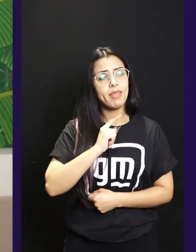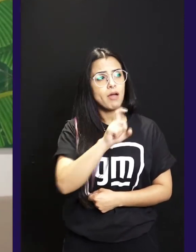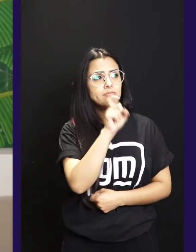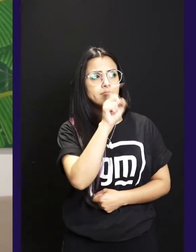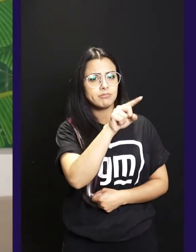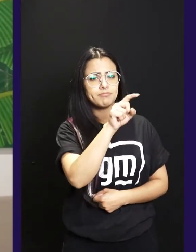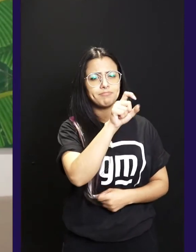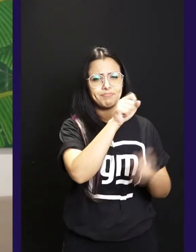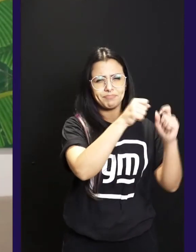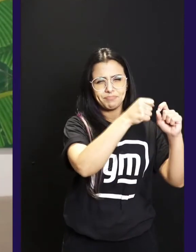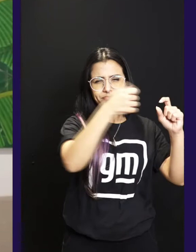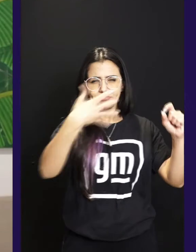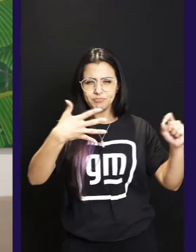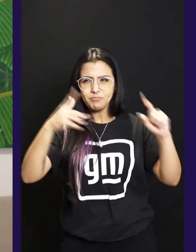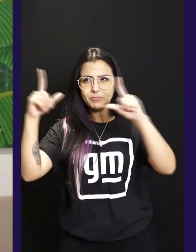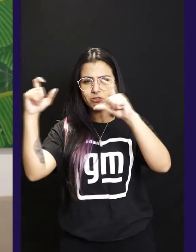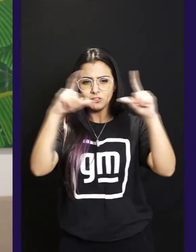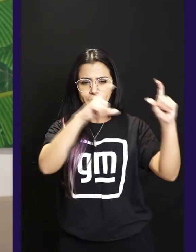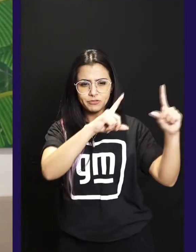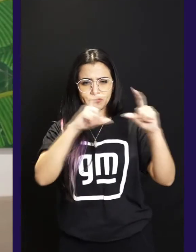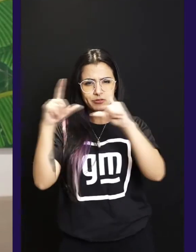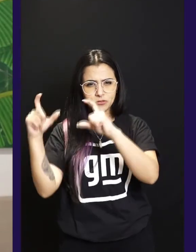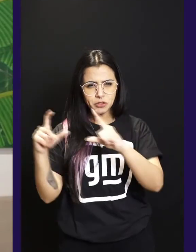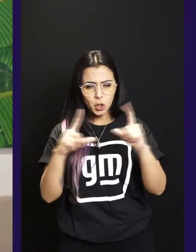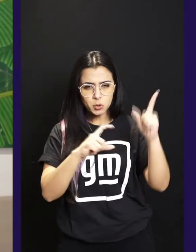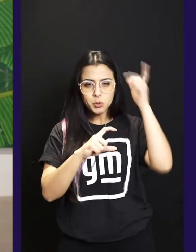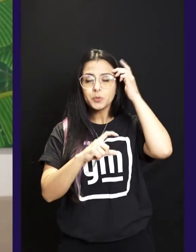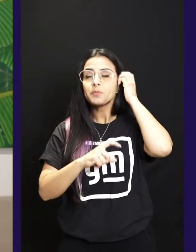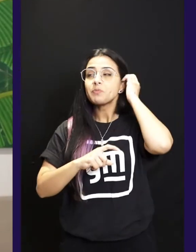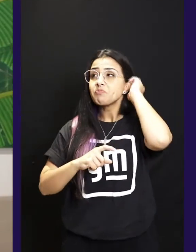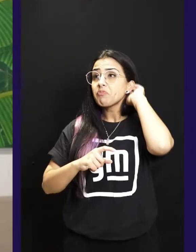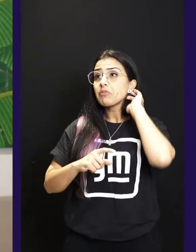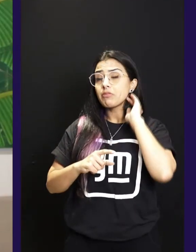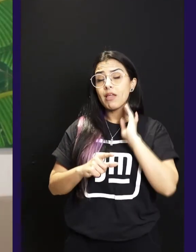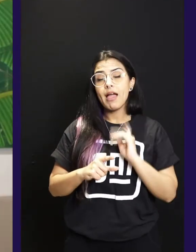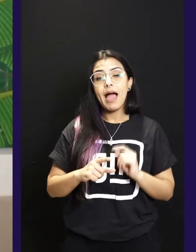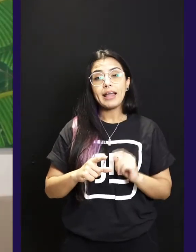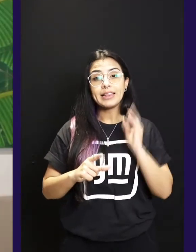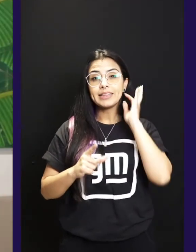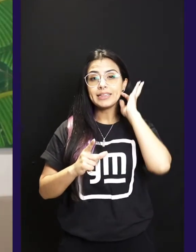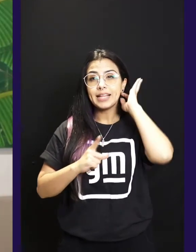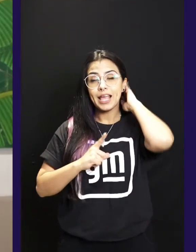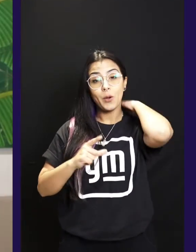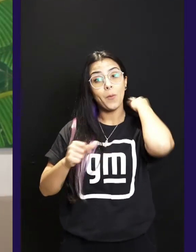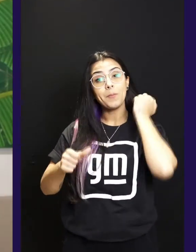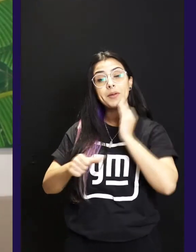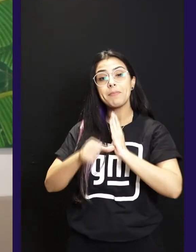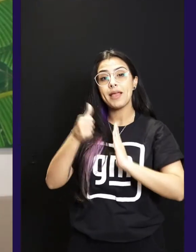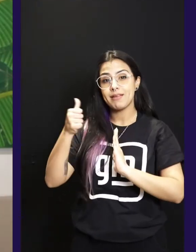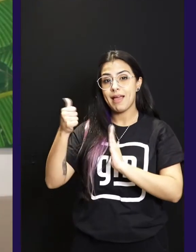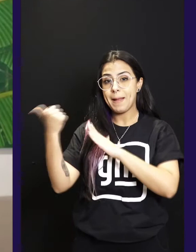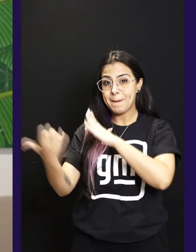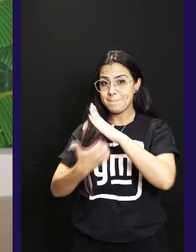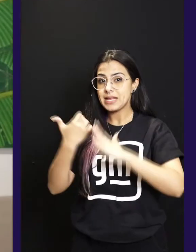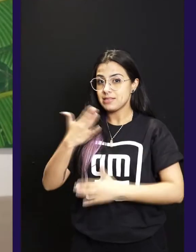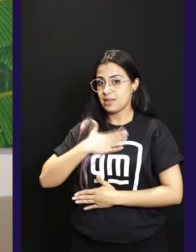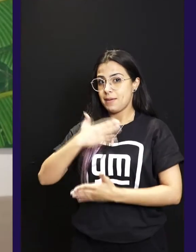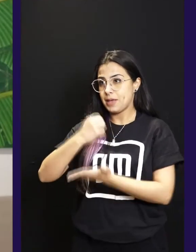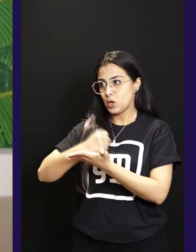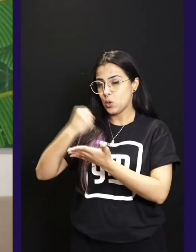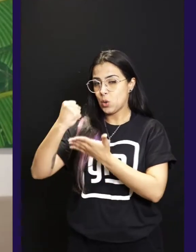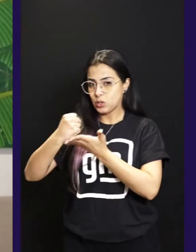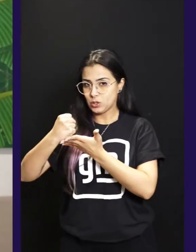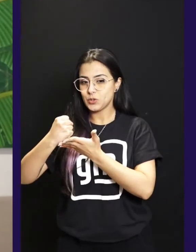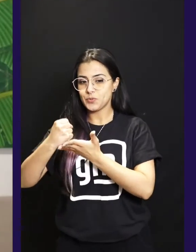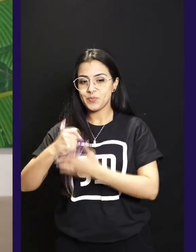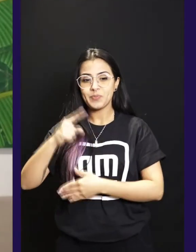contratou foi uma hamburgueria. Me contratou para um treinamento de diversidade no atendimento ao cliente. Foi bem bacana, foi